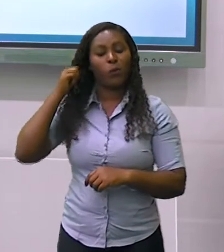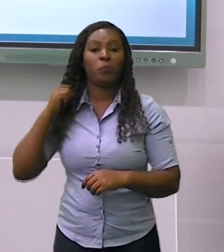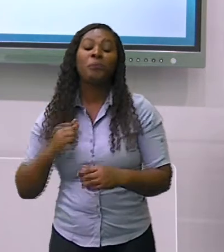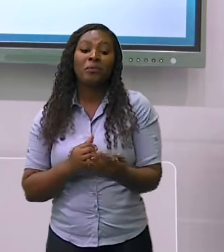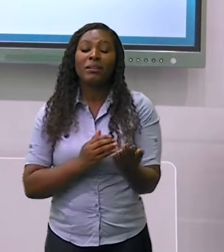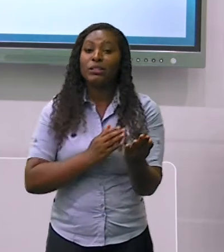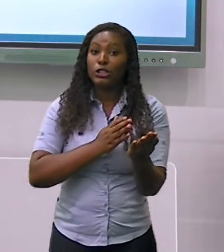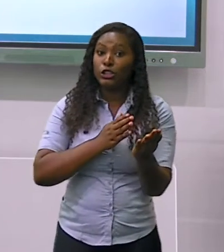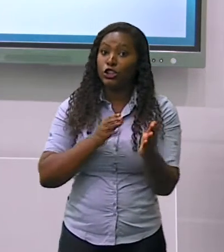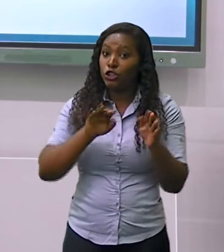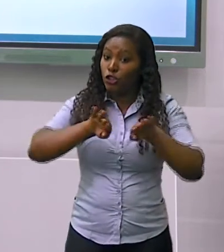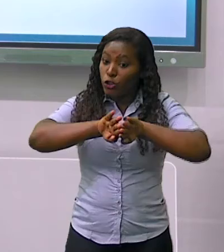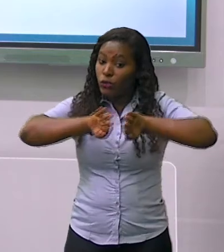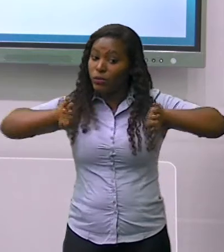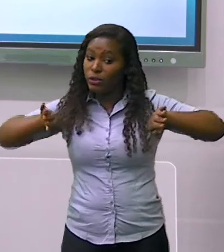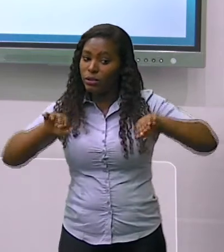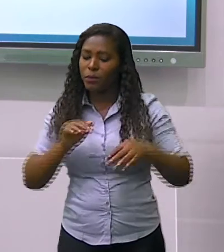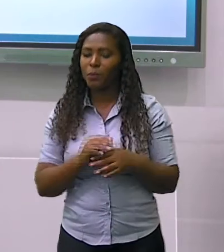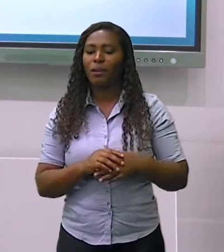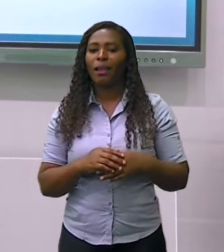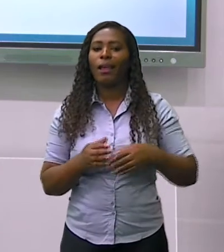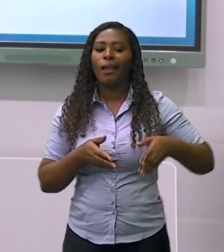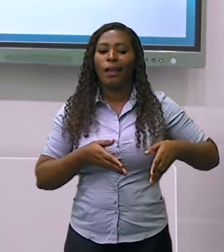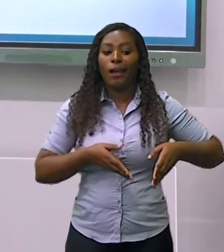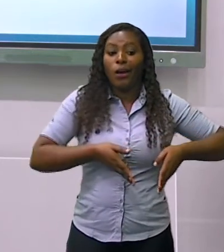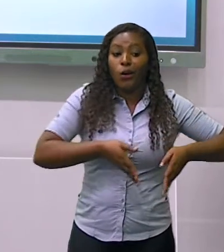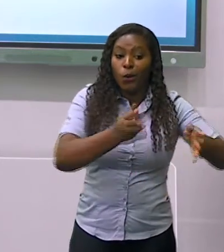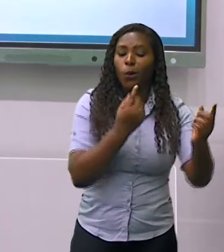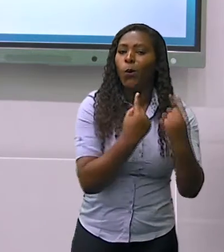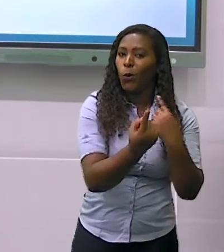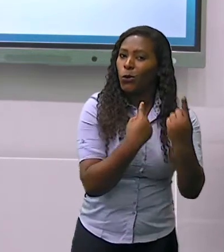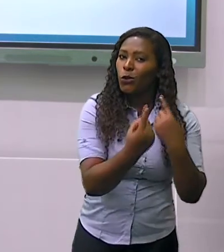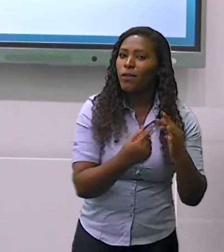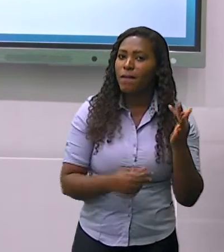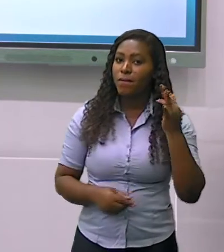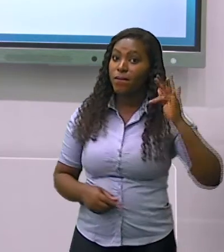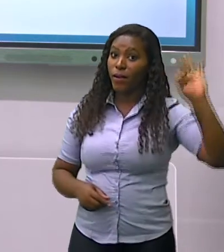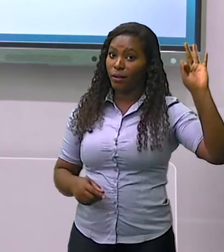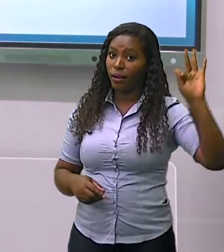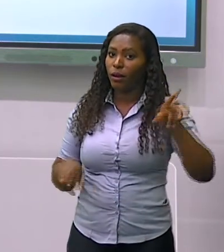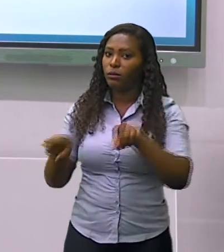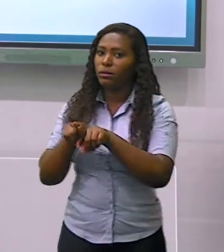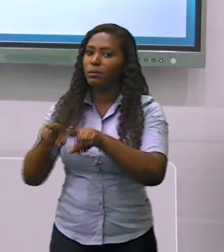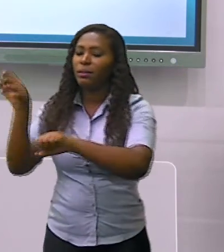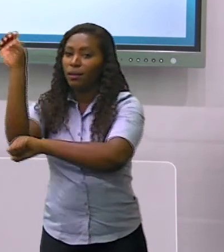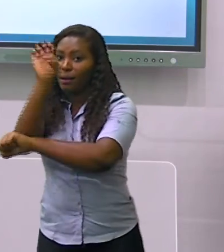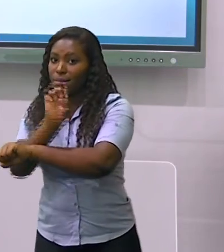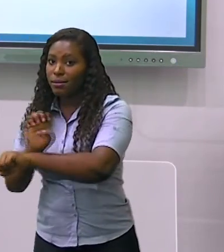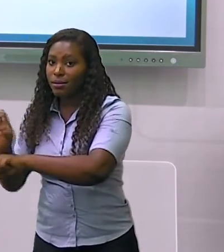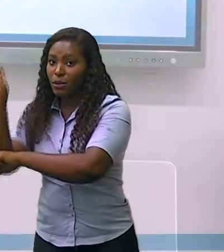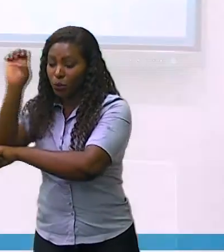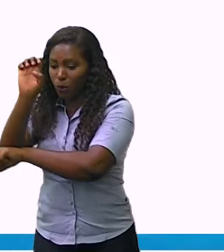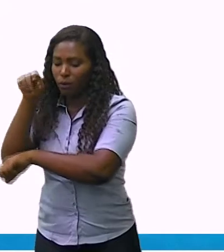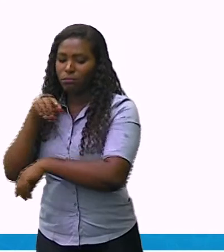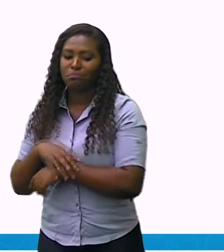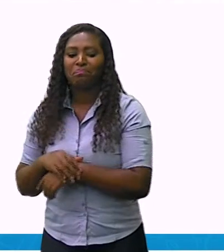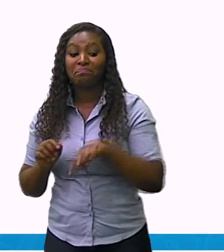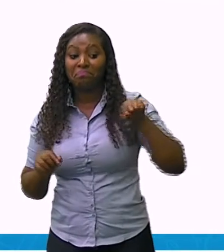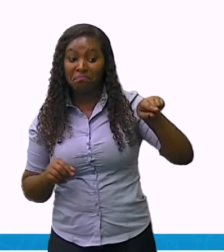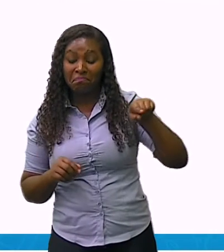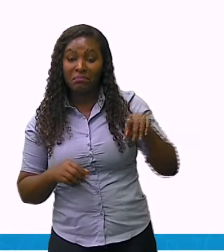rodovias estaduais e federais. As rodovias estaduais são aquelas que